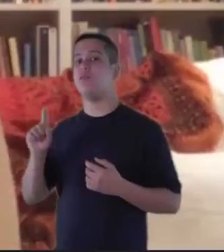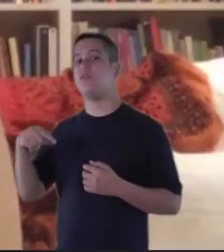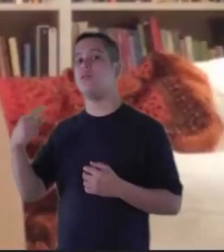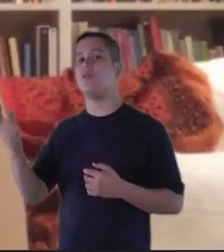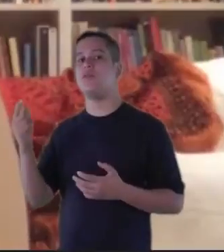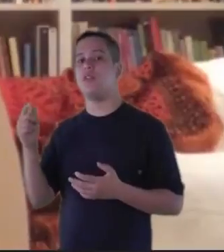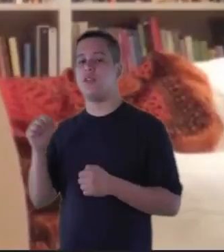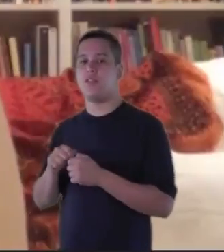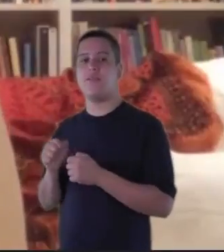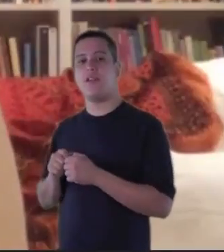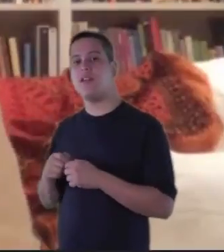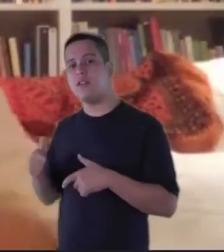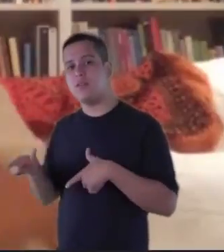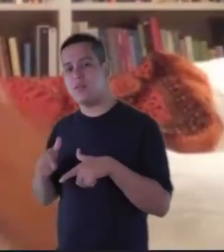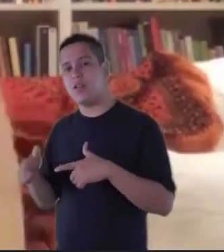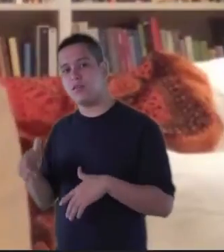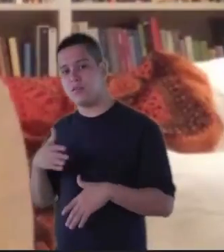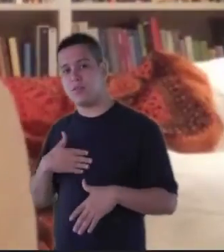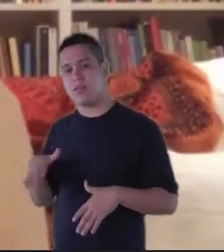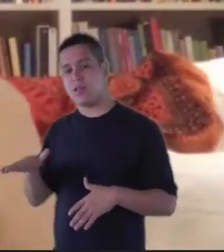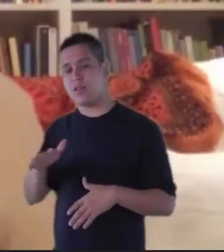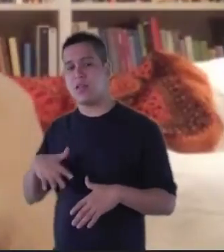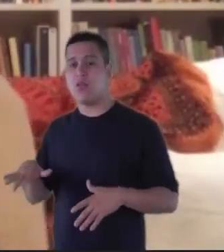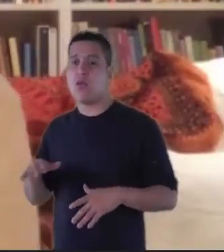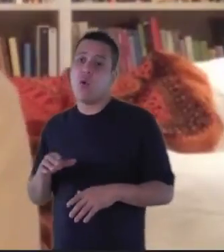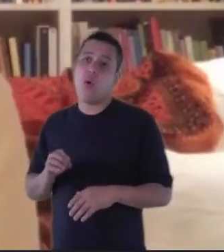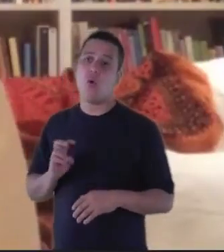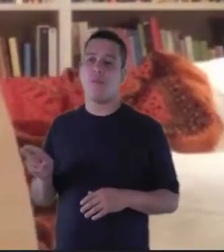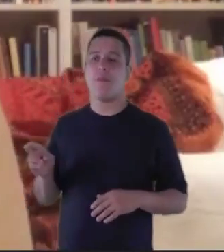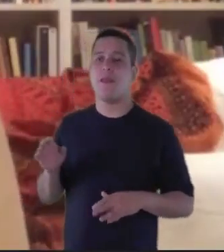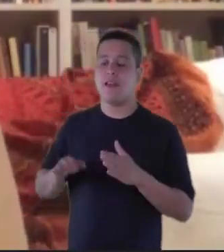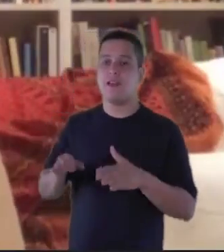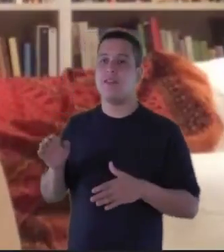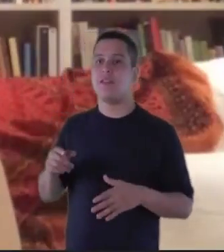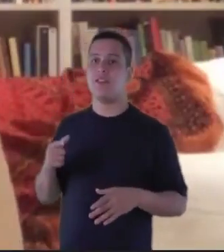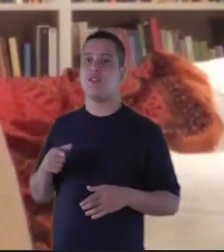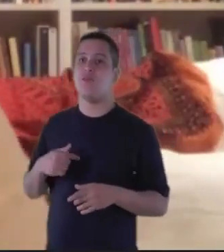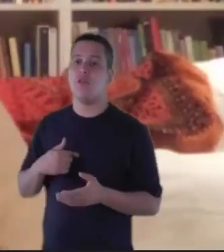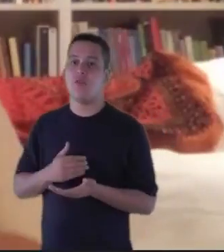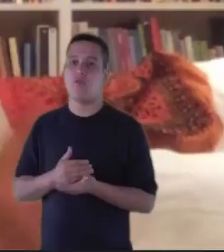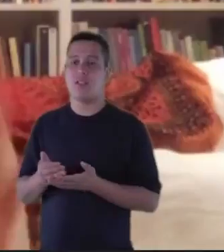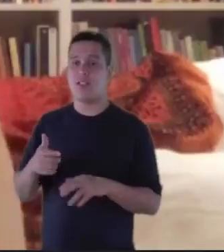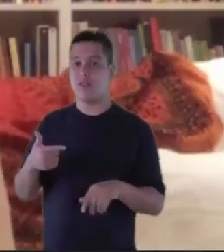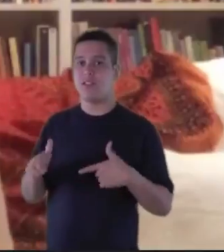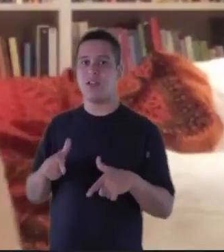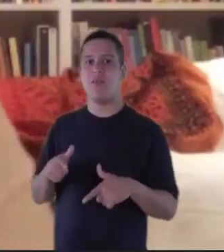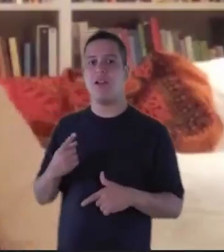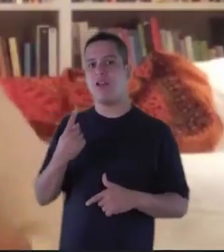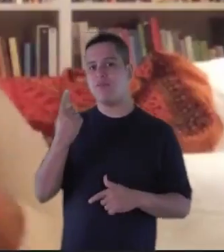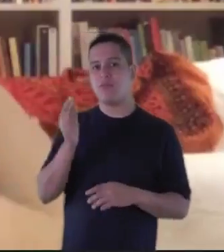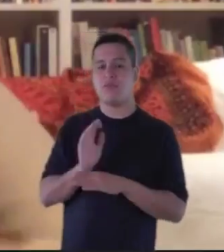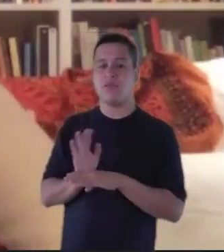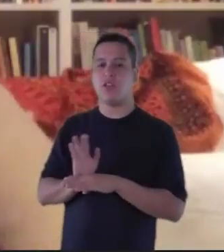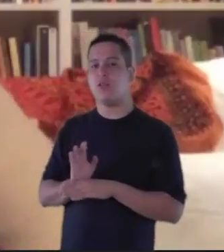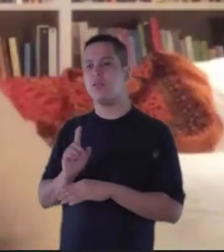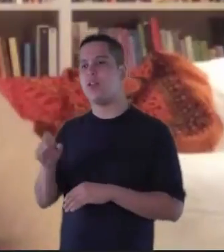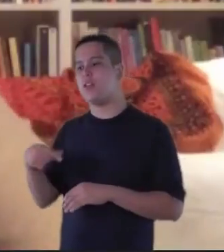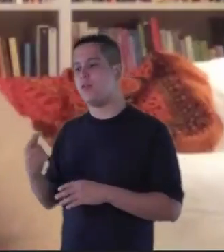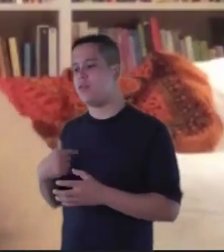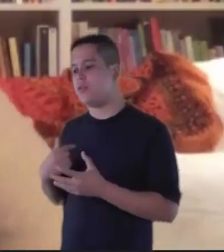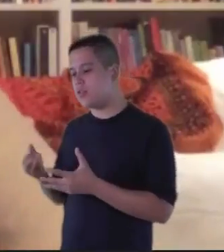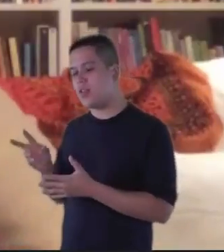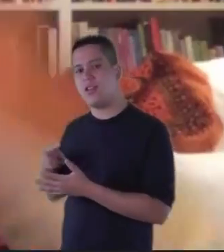atriz, ou eu me envolvia com o trabalho, daí queria mergulhar naquele universo e daí ia embora ali em algum